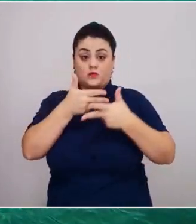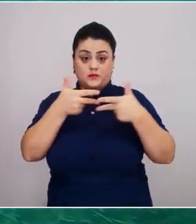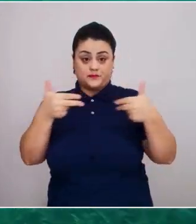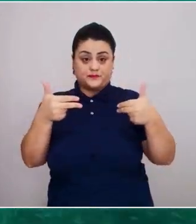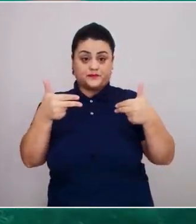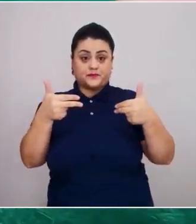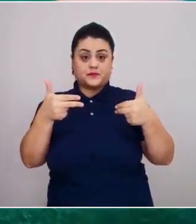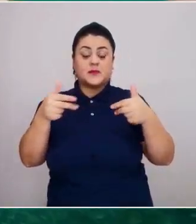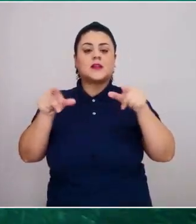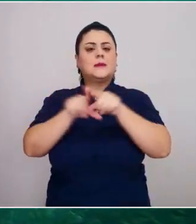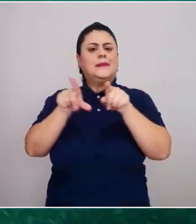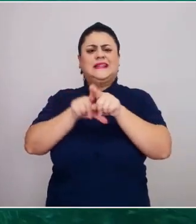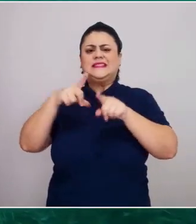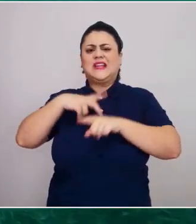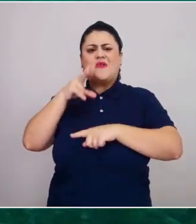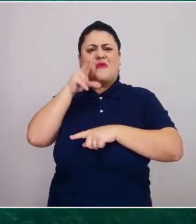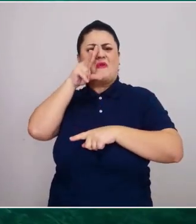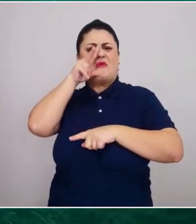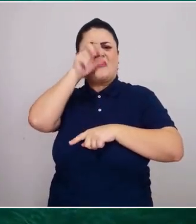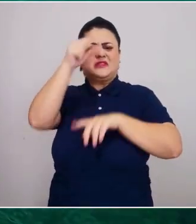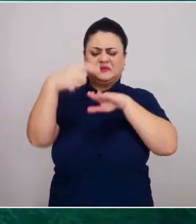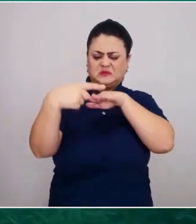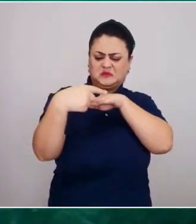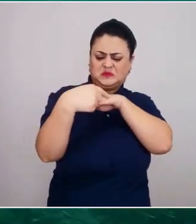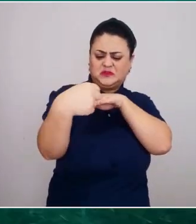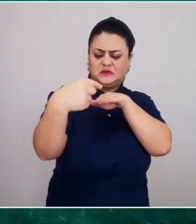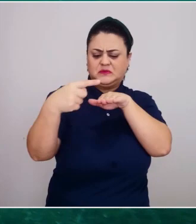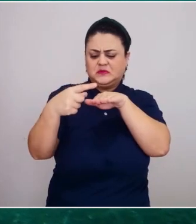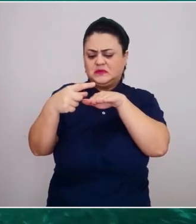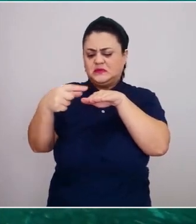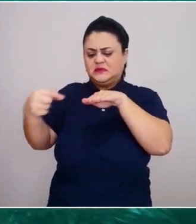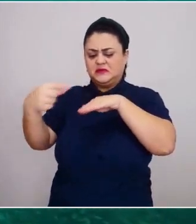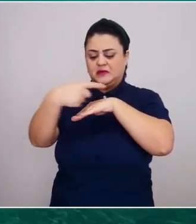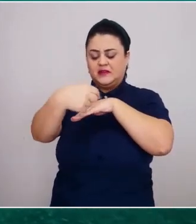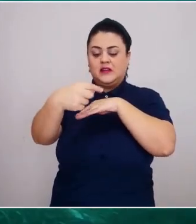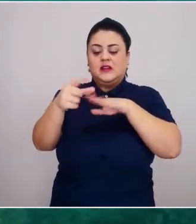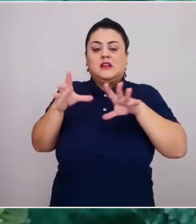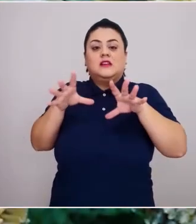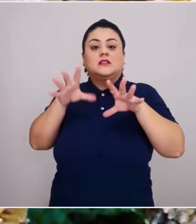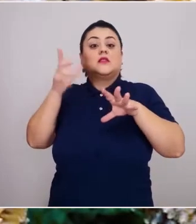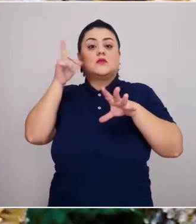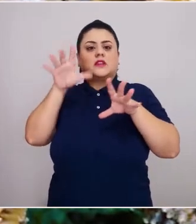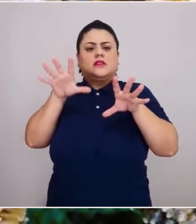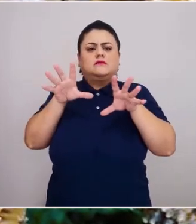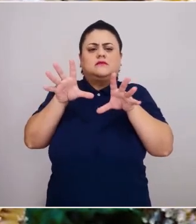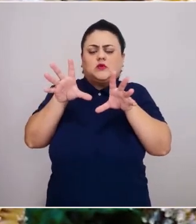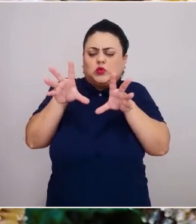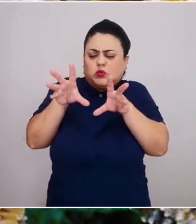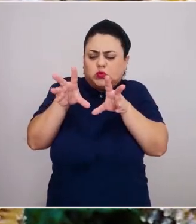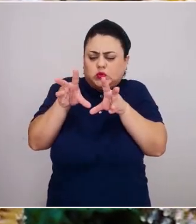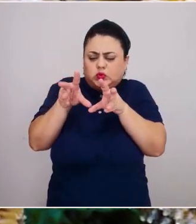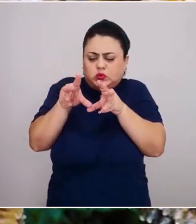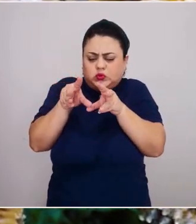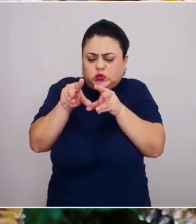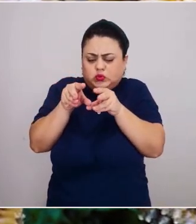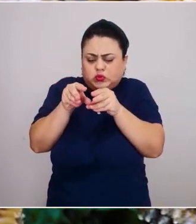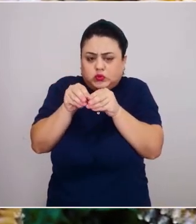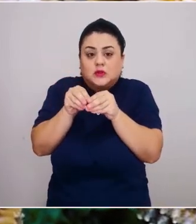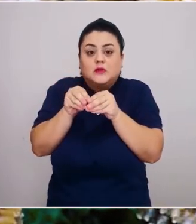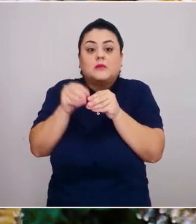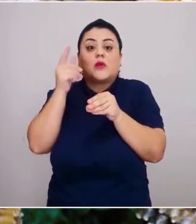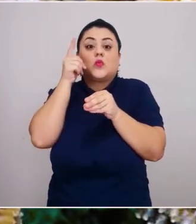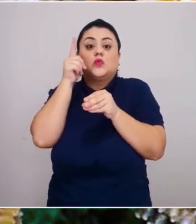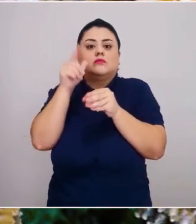Também possuem uma incrível força em seus braços, que aplicam para abrir conchas de mexilhões, um dos seus